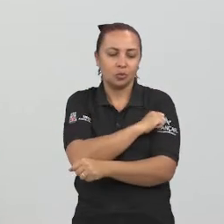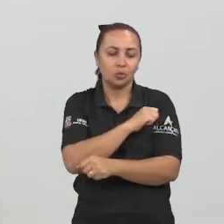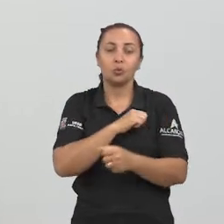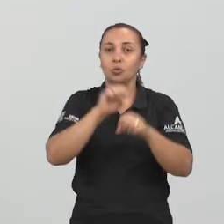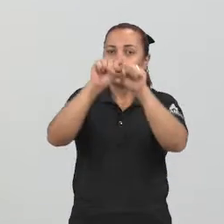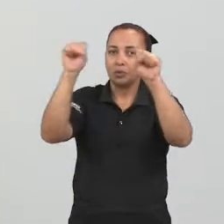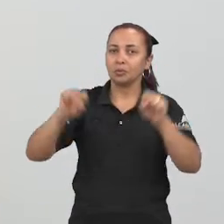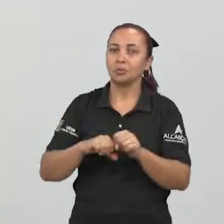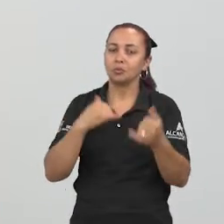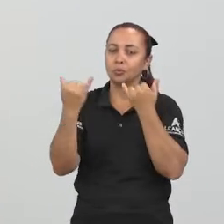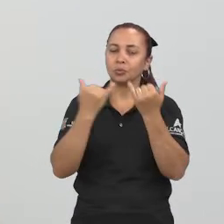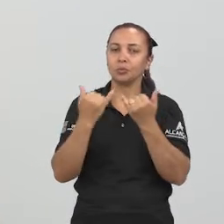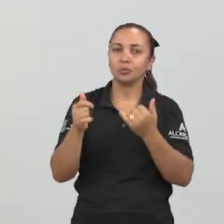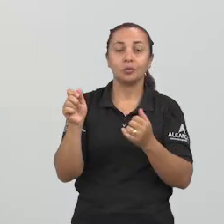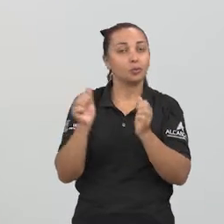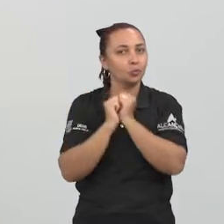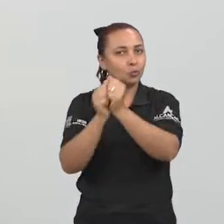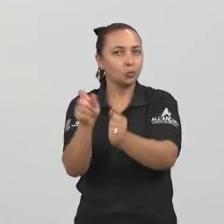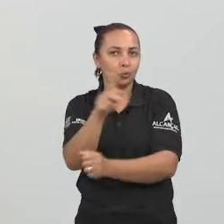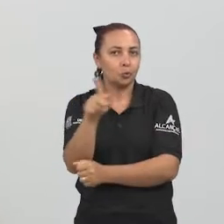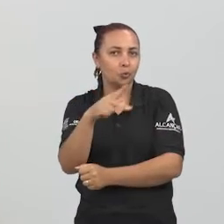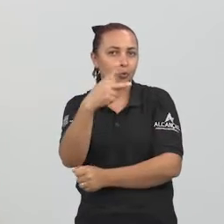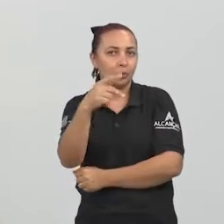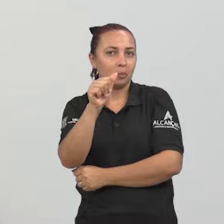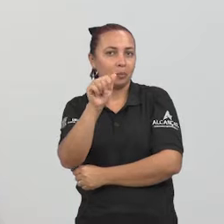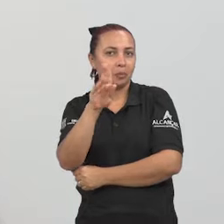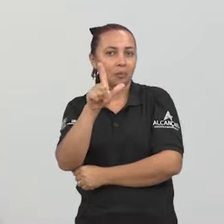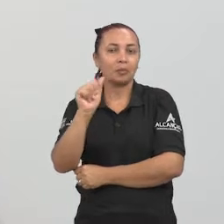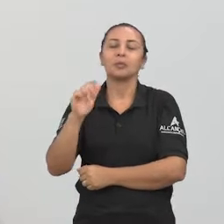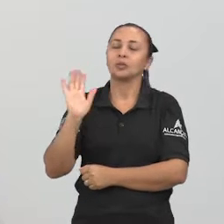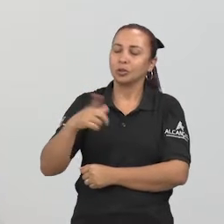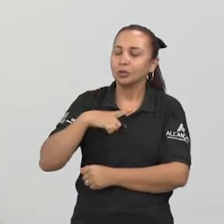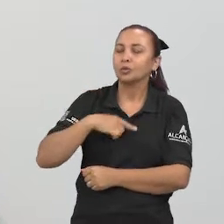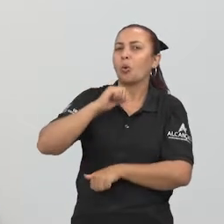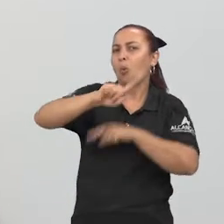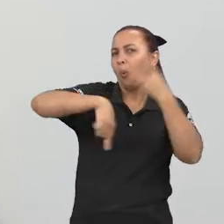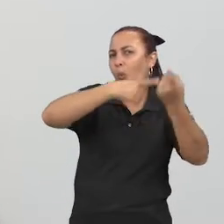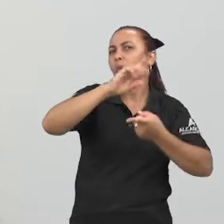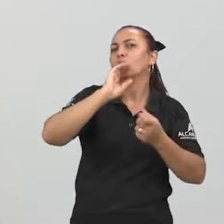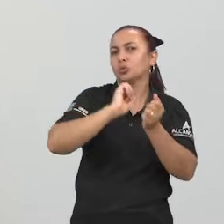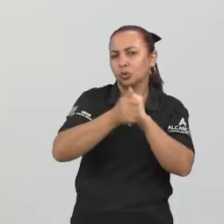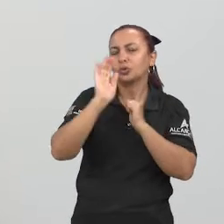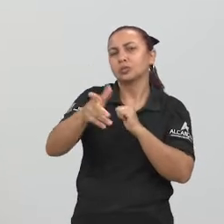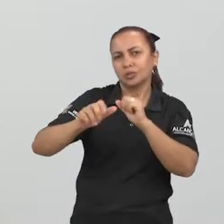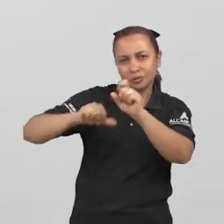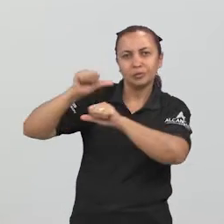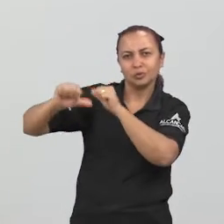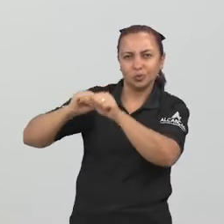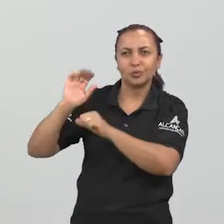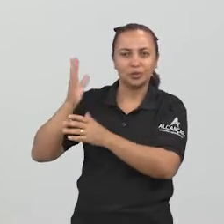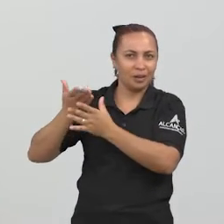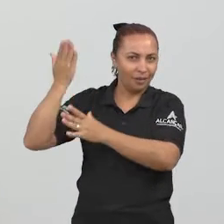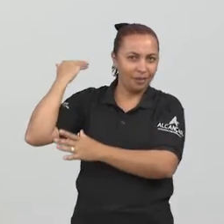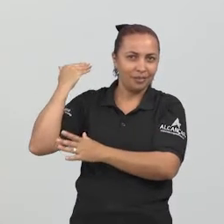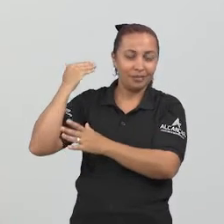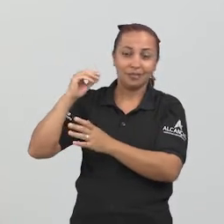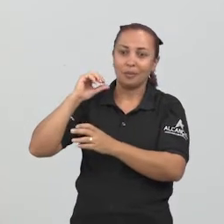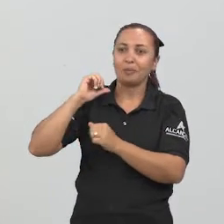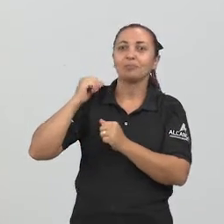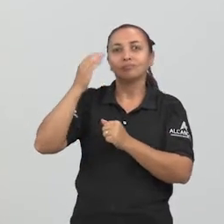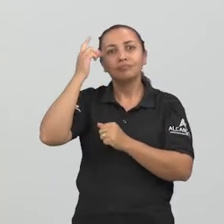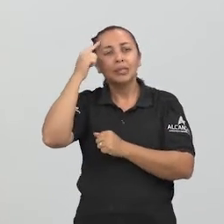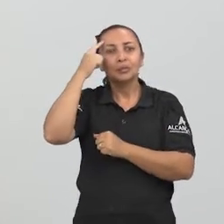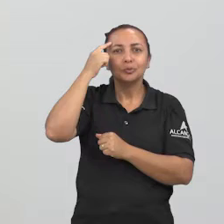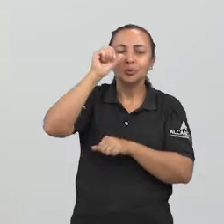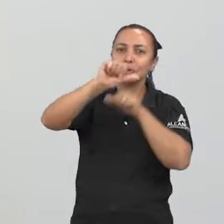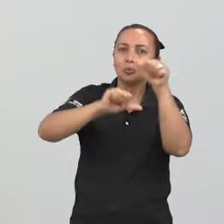de Formação e o professor Pablo, e a gente já tinha outros jogos desenvolvidos, a gente pensou na possibilidade de transformar esse